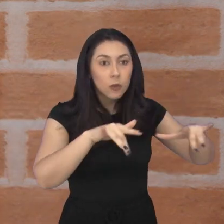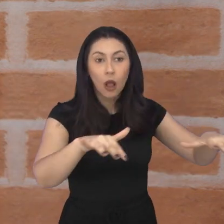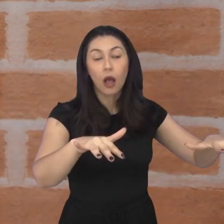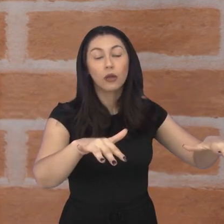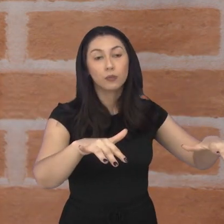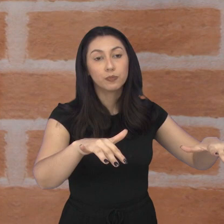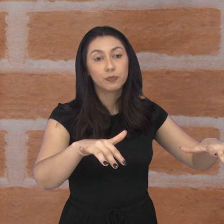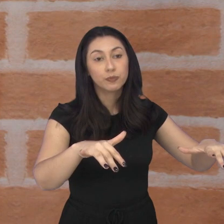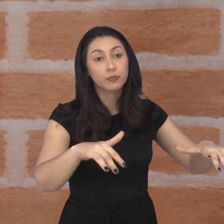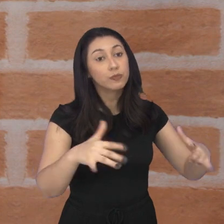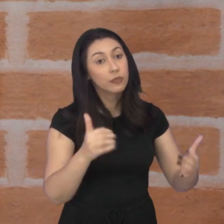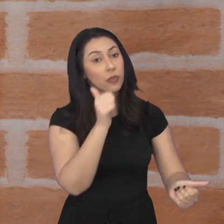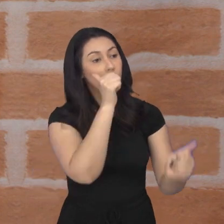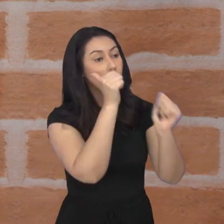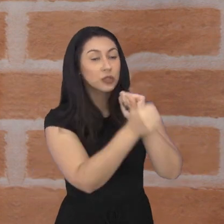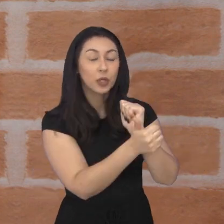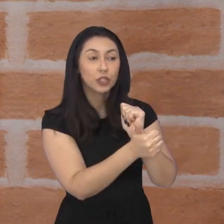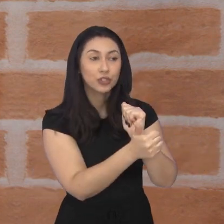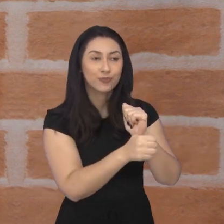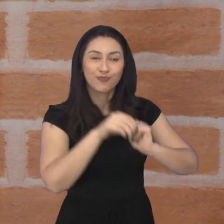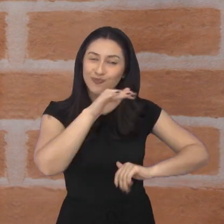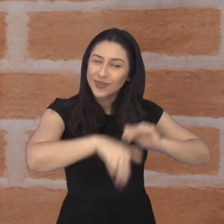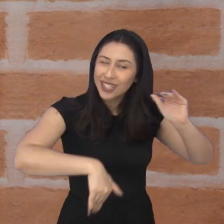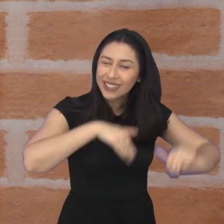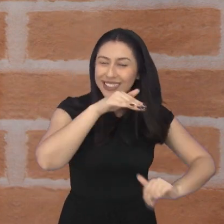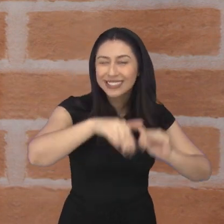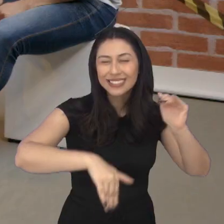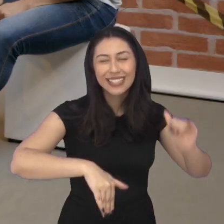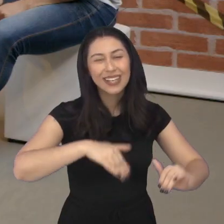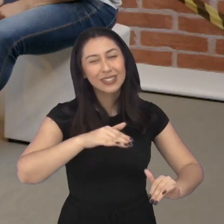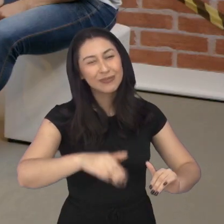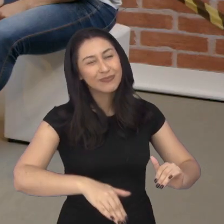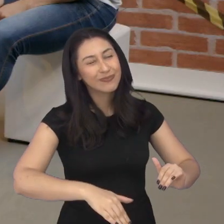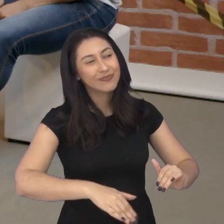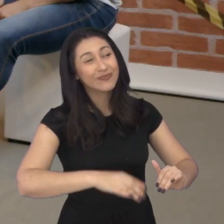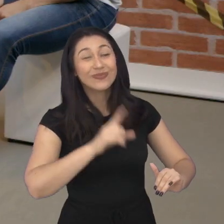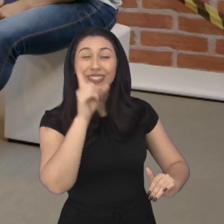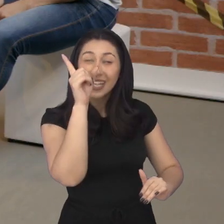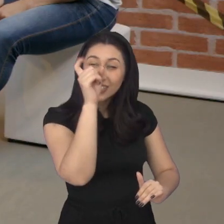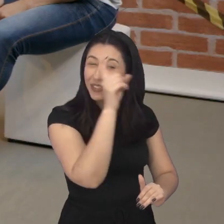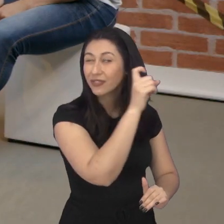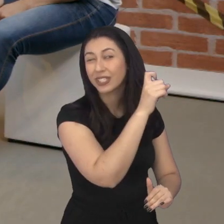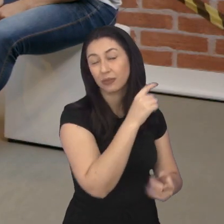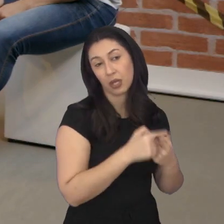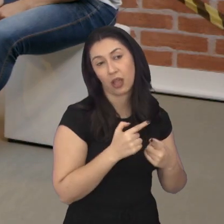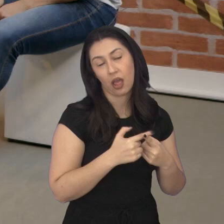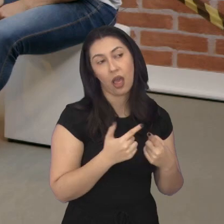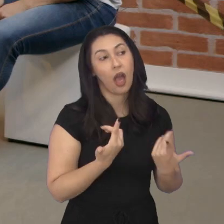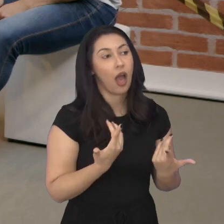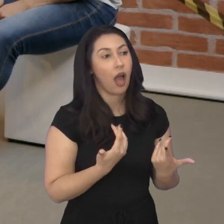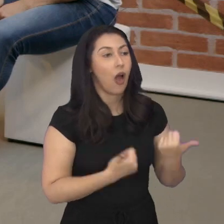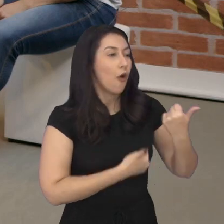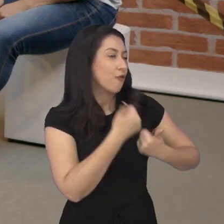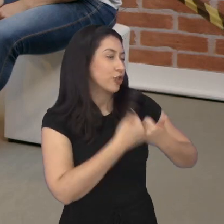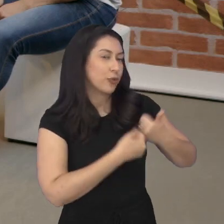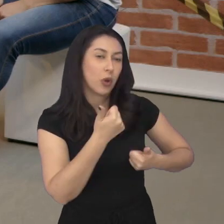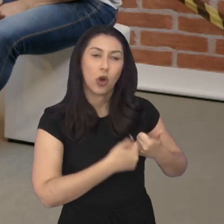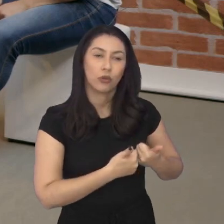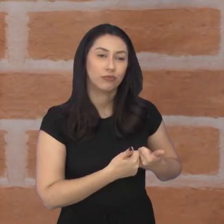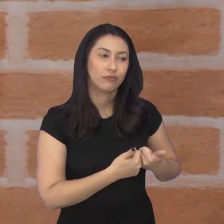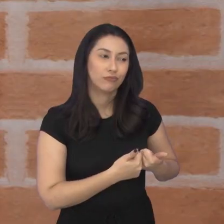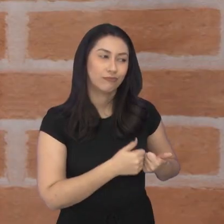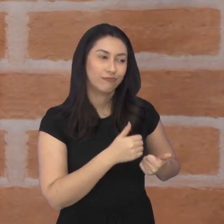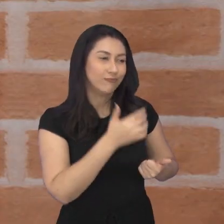vez mais a natação, que é um esporte relativamente, digamos assim, que não é tão fácil, igual, por exemplo, às vezes um futebol, que você precisa de uma piscina